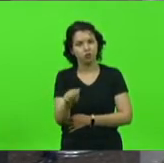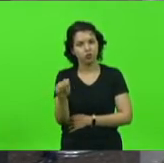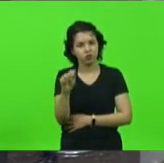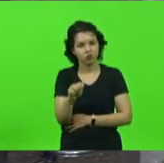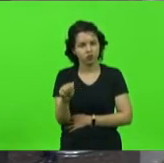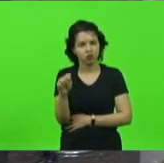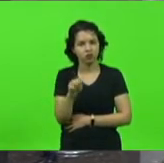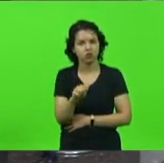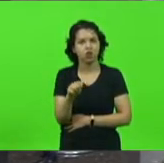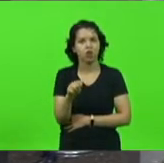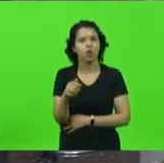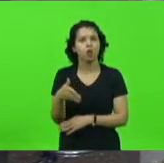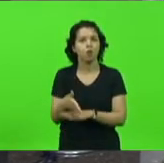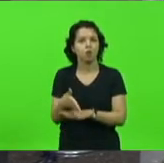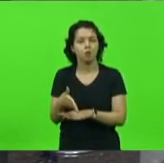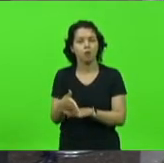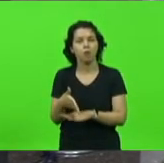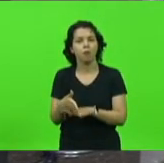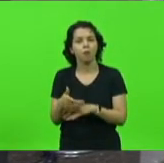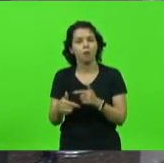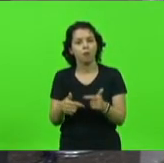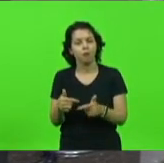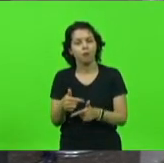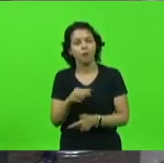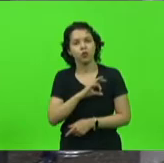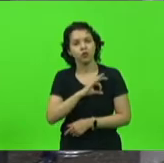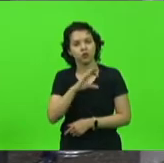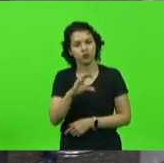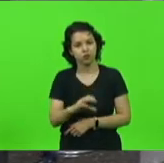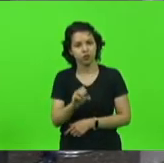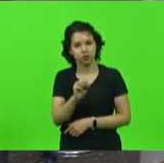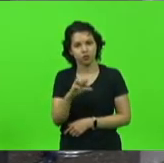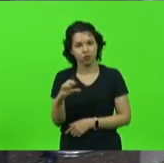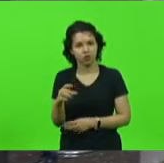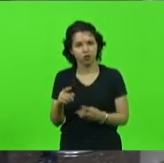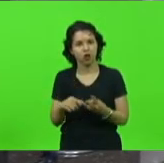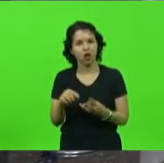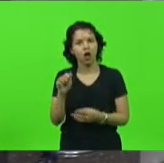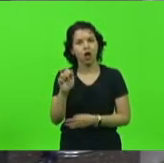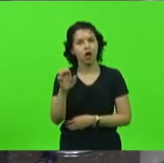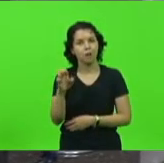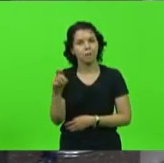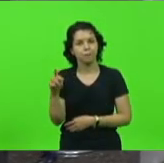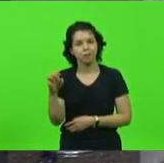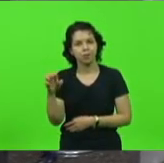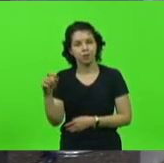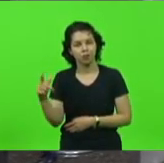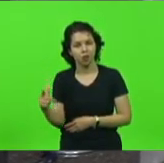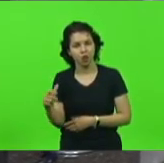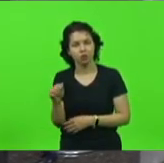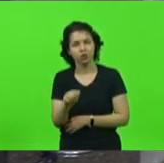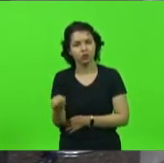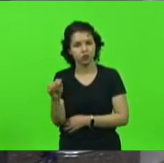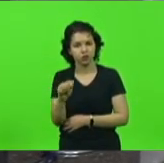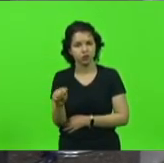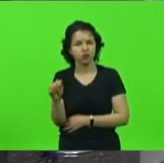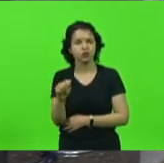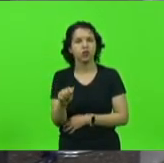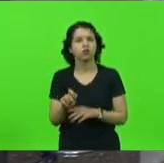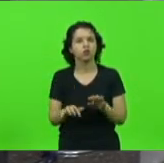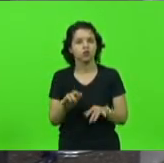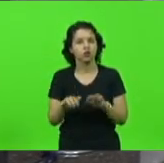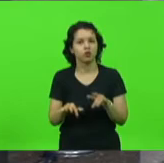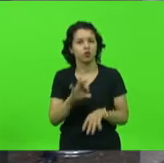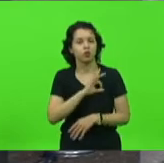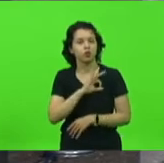Polícia Civil de Santa Catarina, a AEPOL, Associação dos Escrivães da Polícia de Santa Catarina,